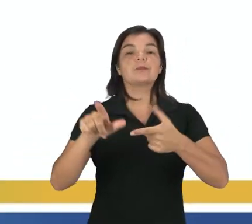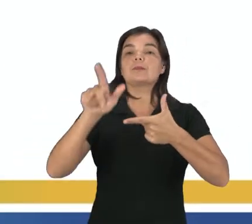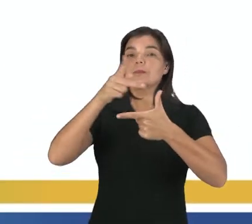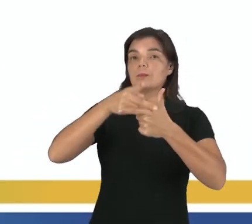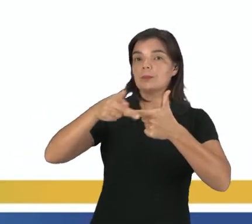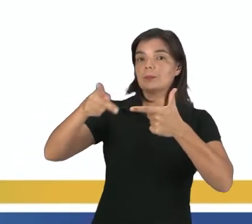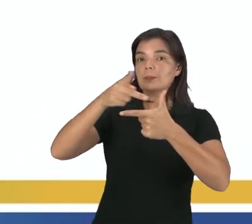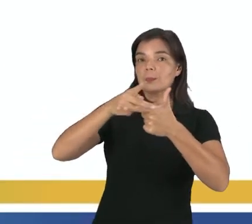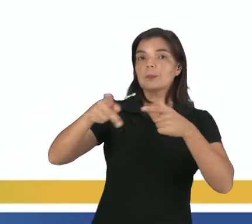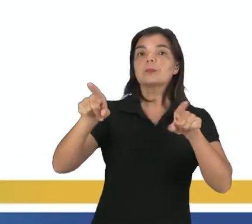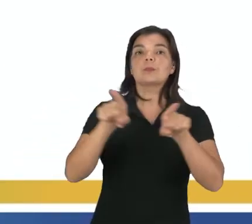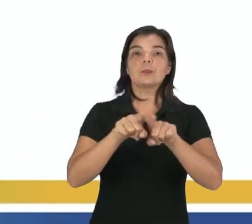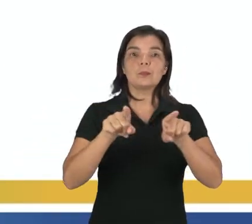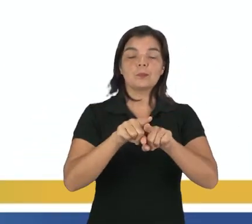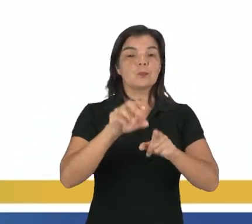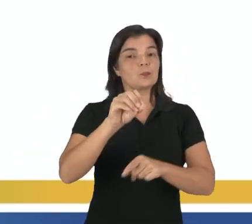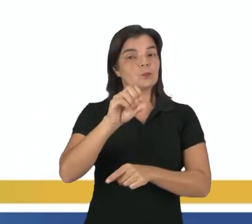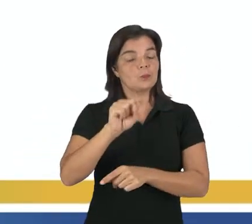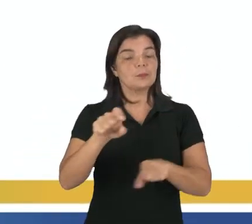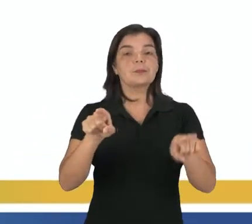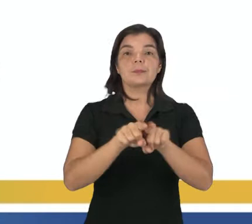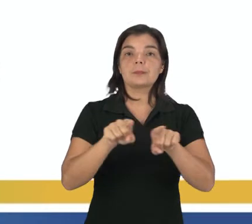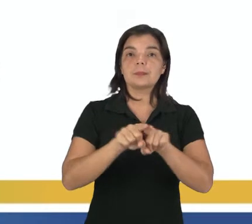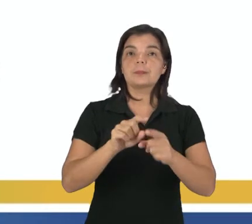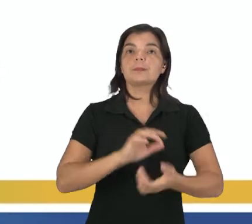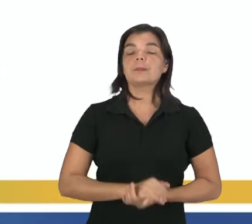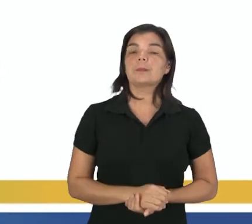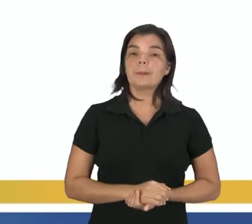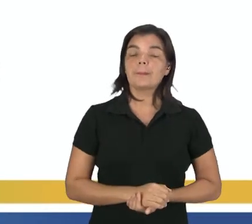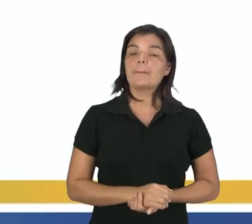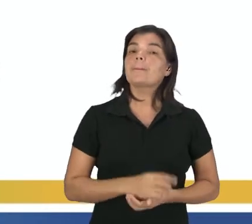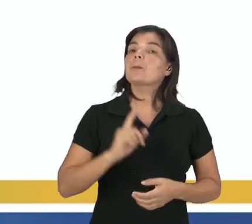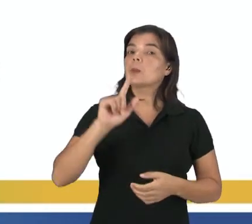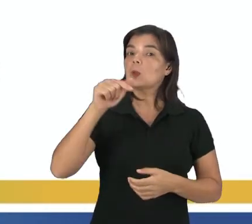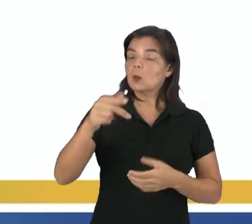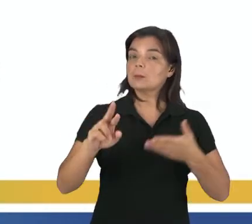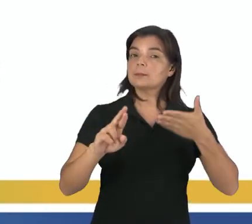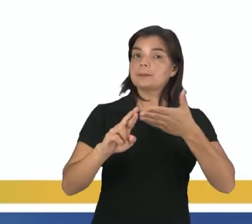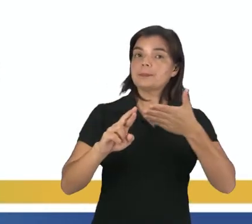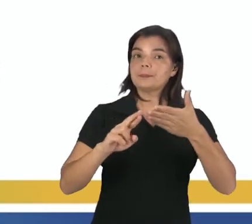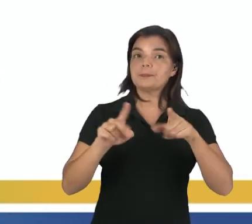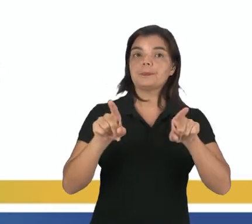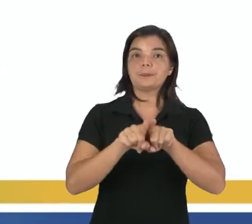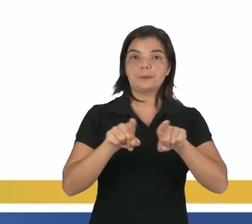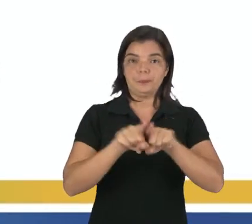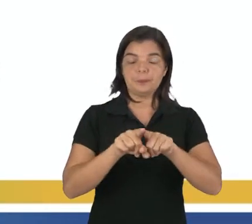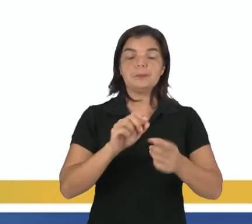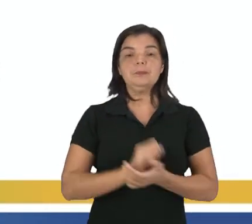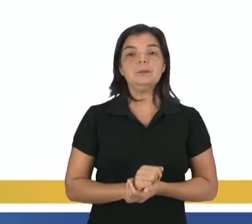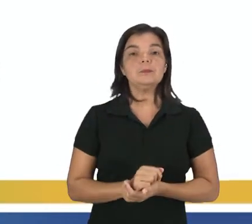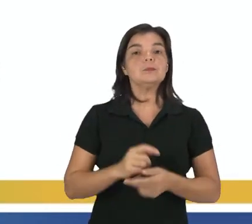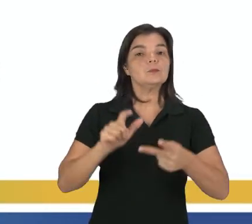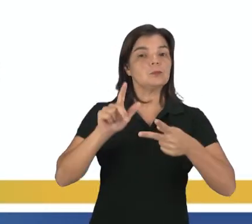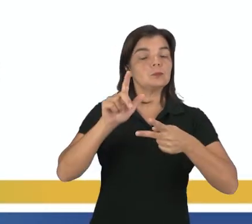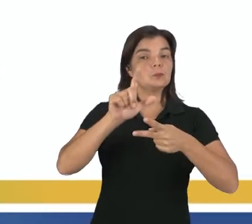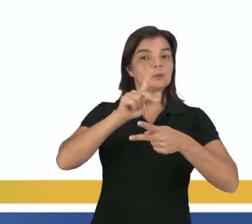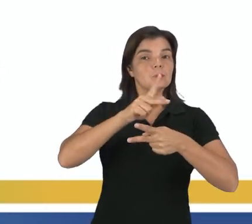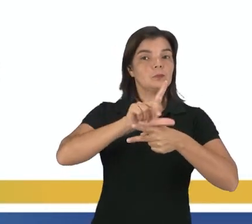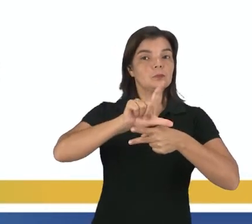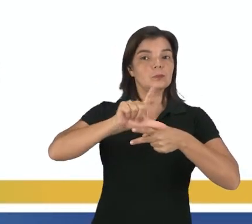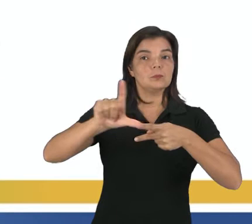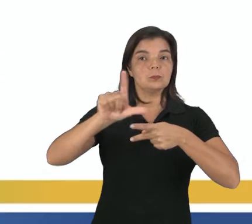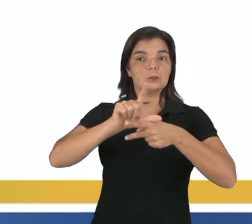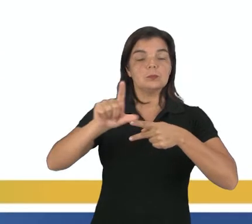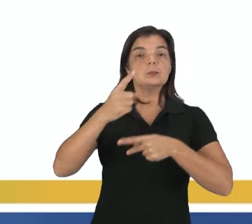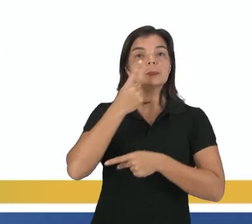isso que os está no plural. Demenciais está no plural, porque se refere a criaturas que está no plural.